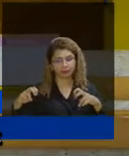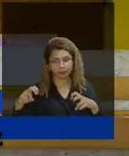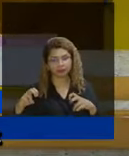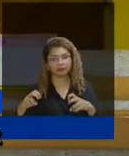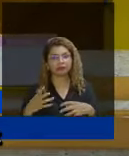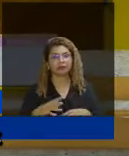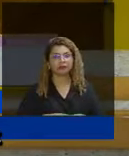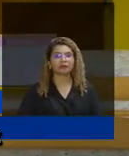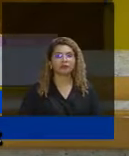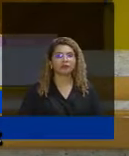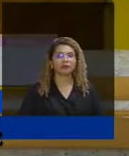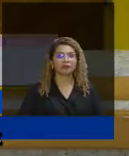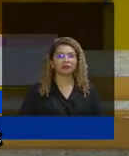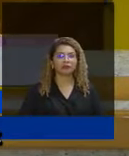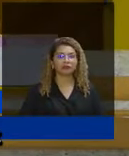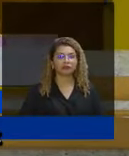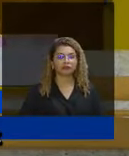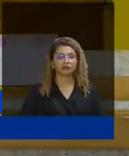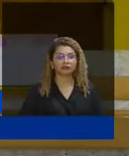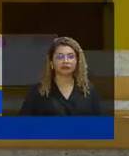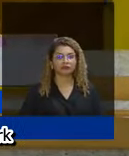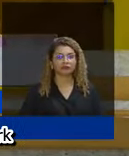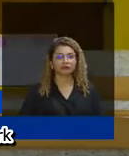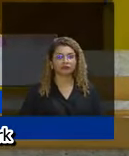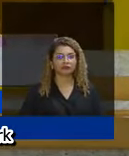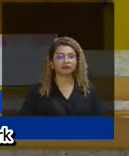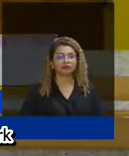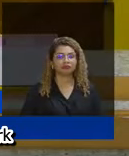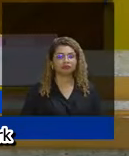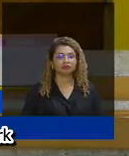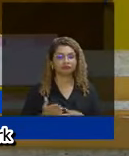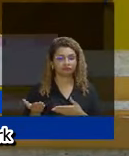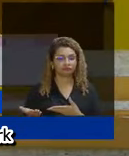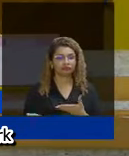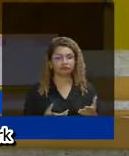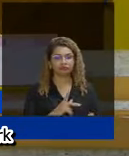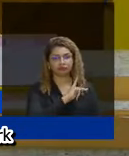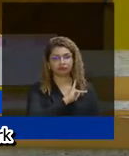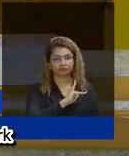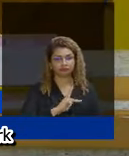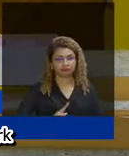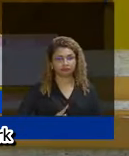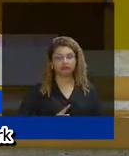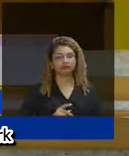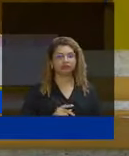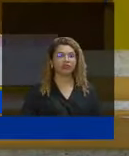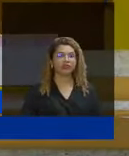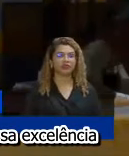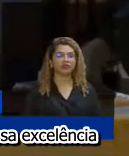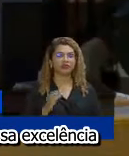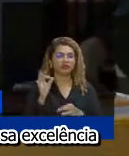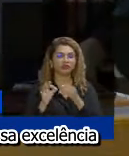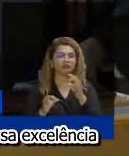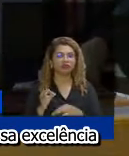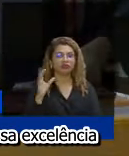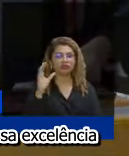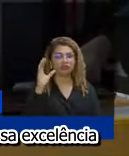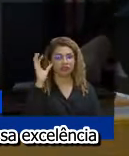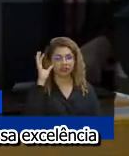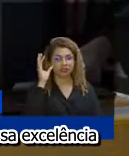Santos, Rivaldo Valente e Carlos Torque. Eu passo, então, a presidência ao juiz Carlos Torque. Obrigado,